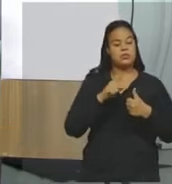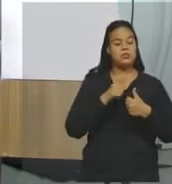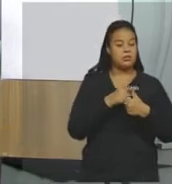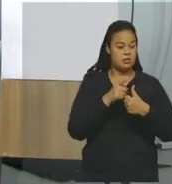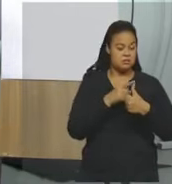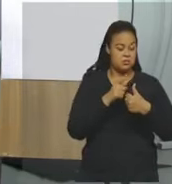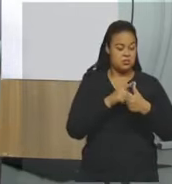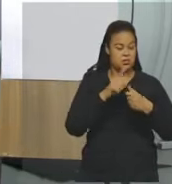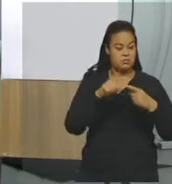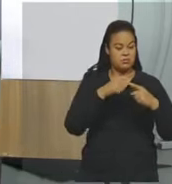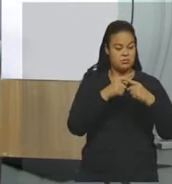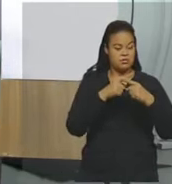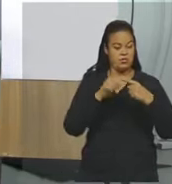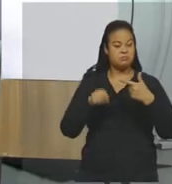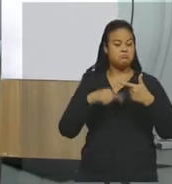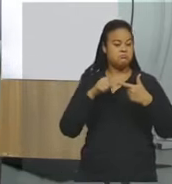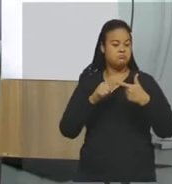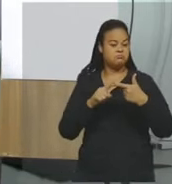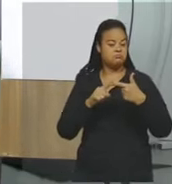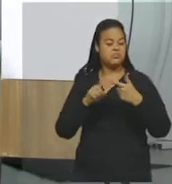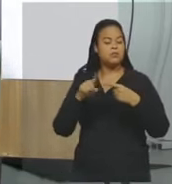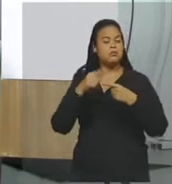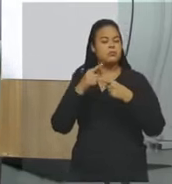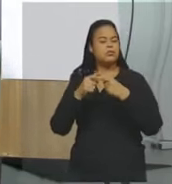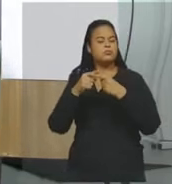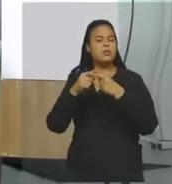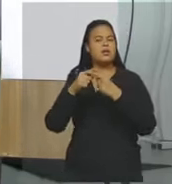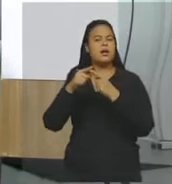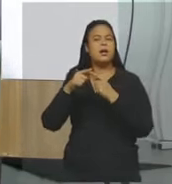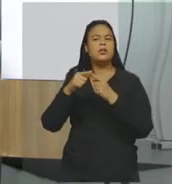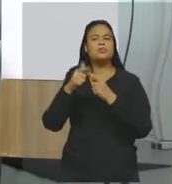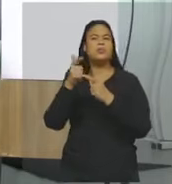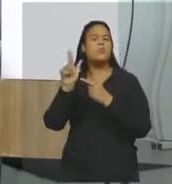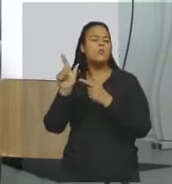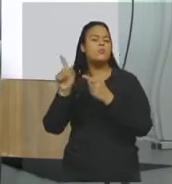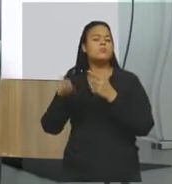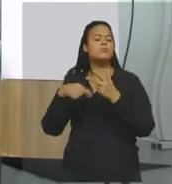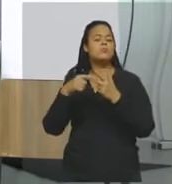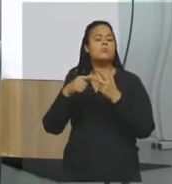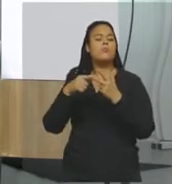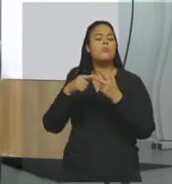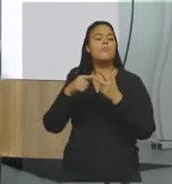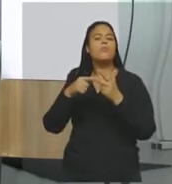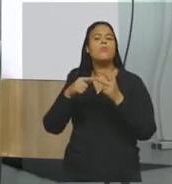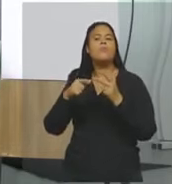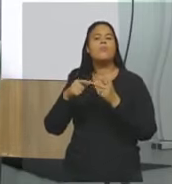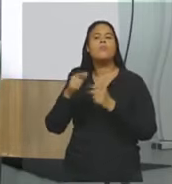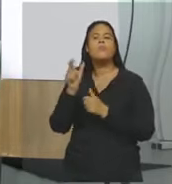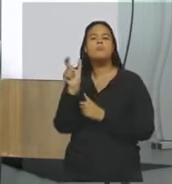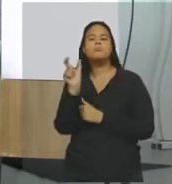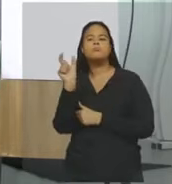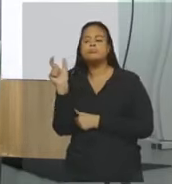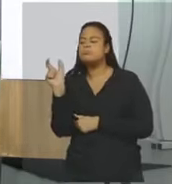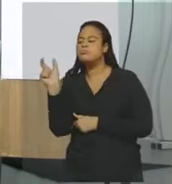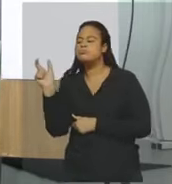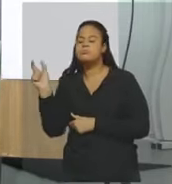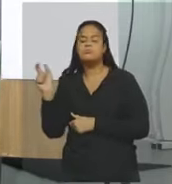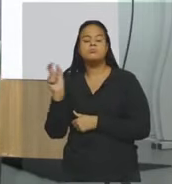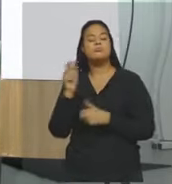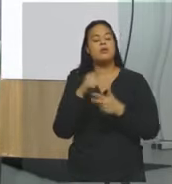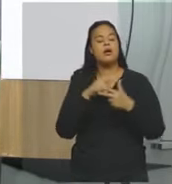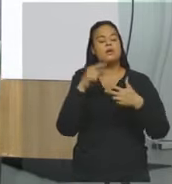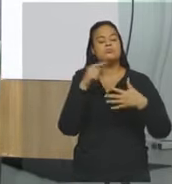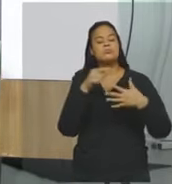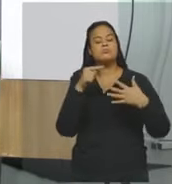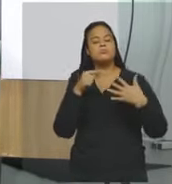corrente, pode ser resistência multiplicado pelo quadrado da corrente, pode ser o quadrado da tensão dividido pela resistência, depende, como